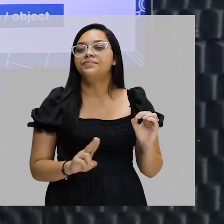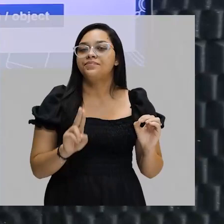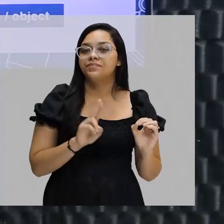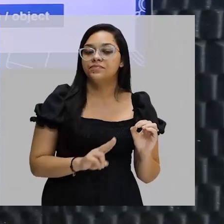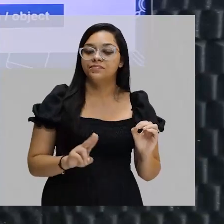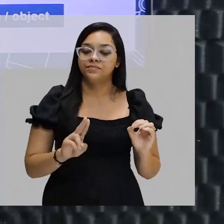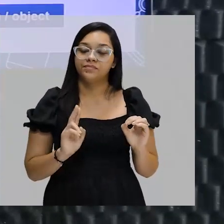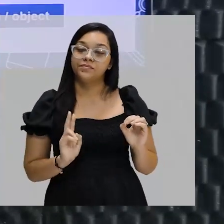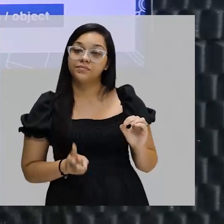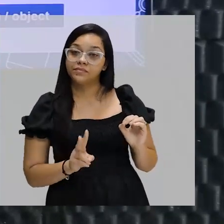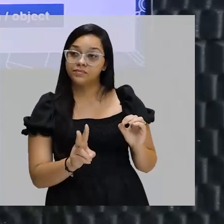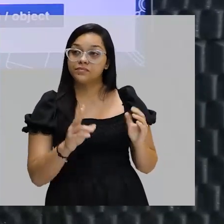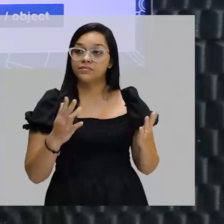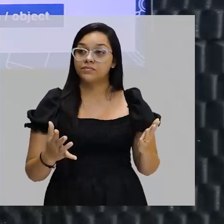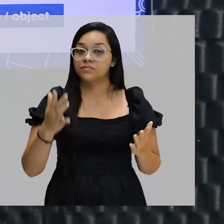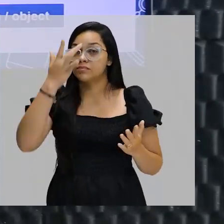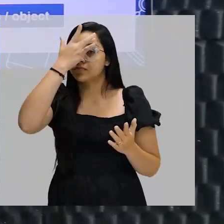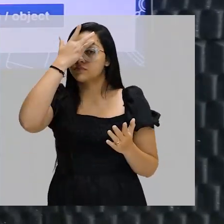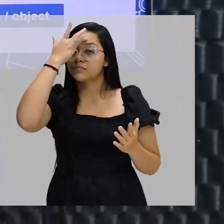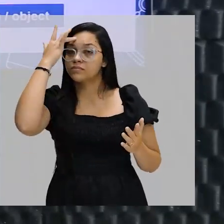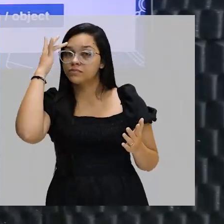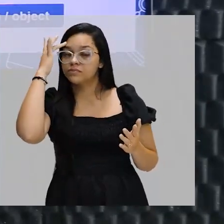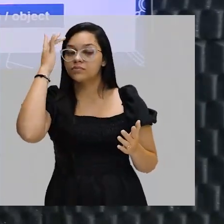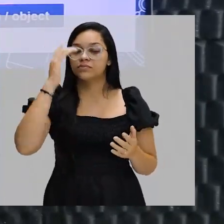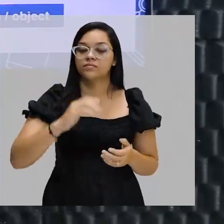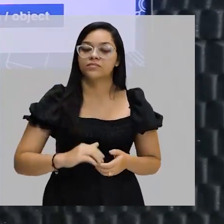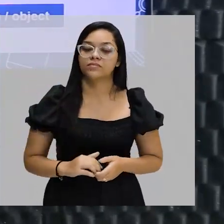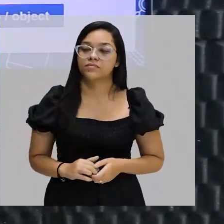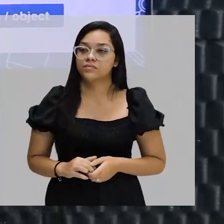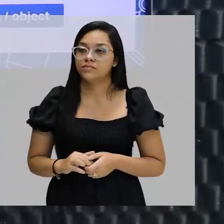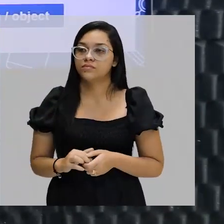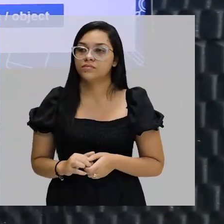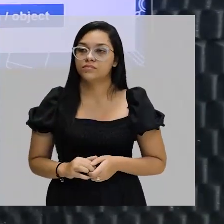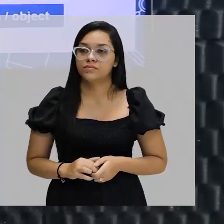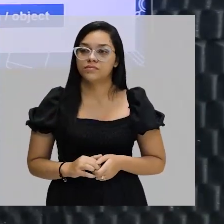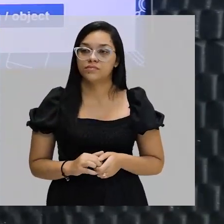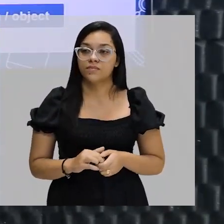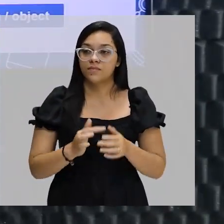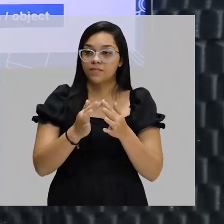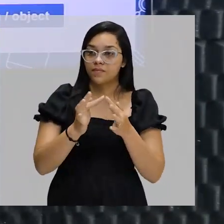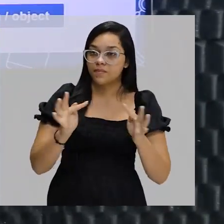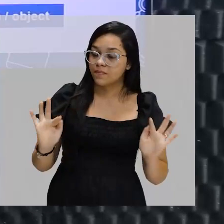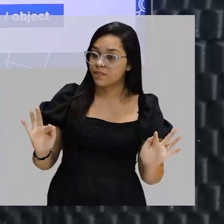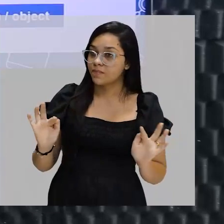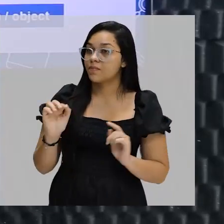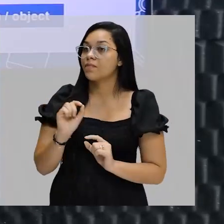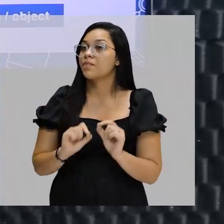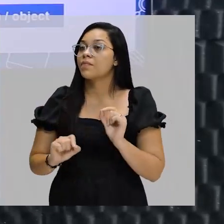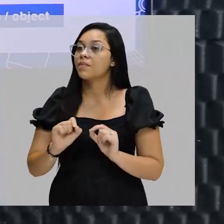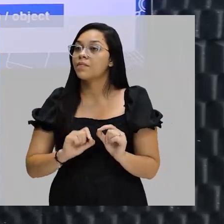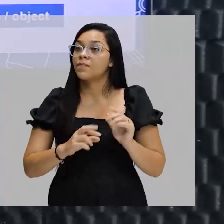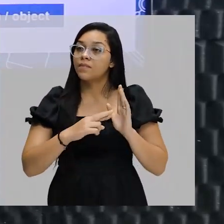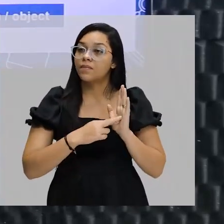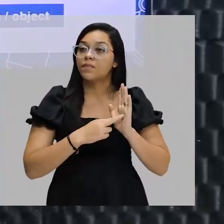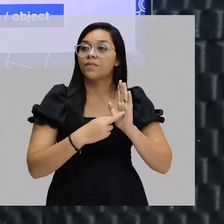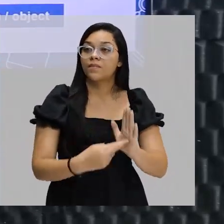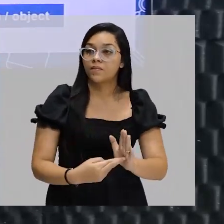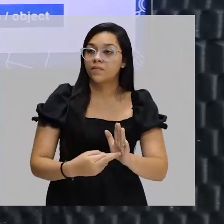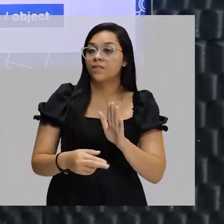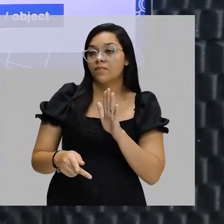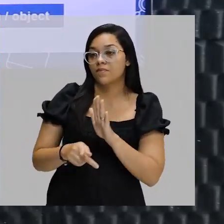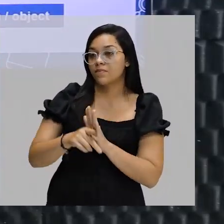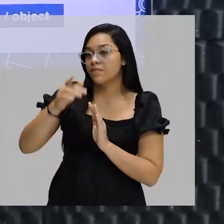me referir sempre à pessoa, tá? Sujeito na oração que é representado por